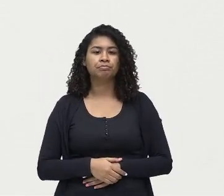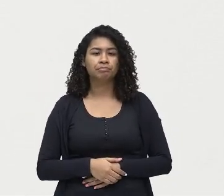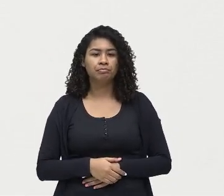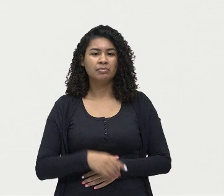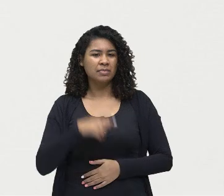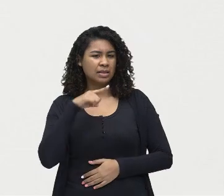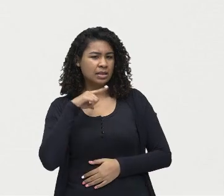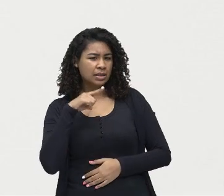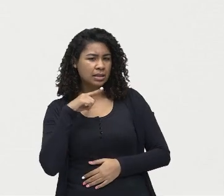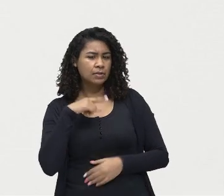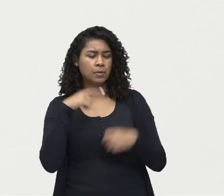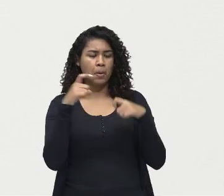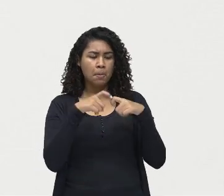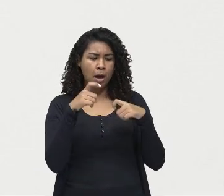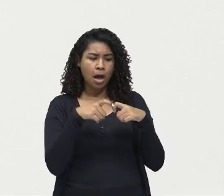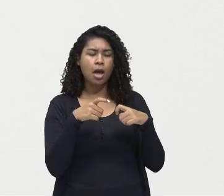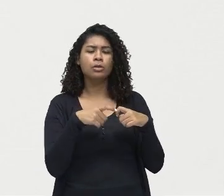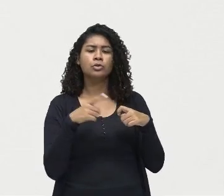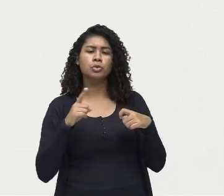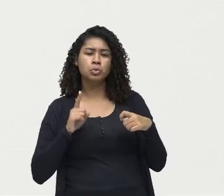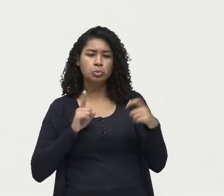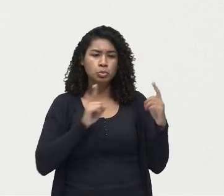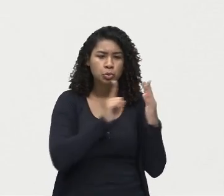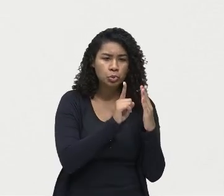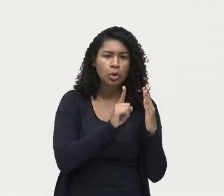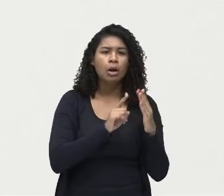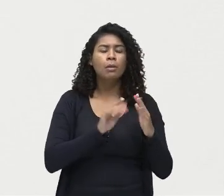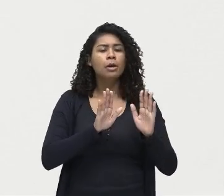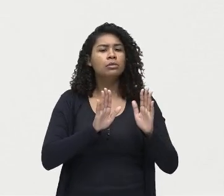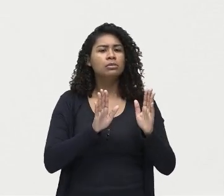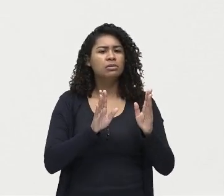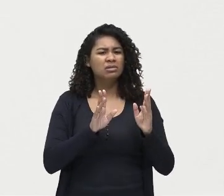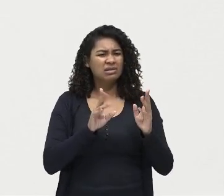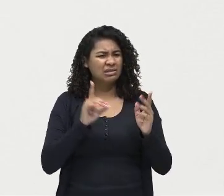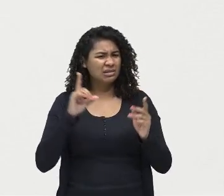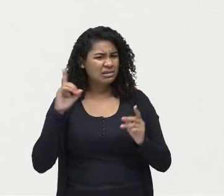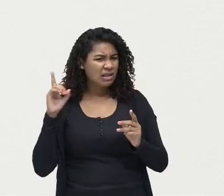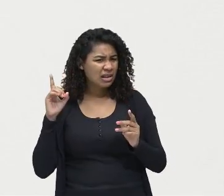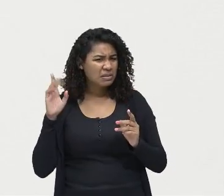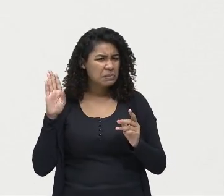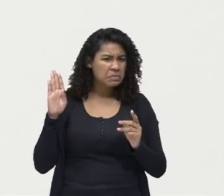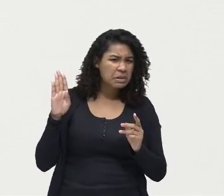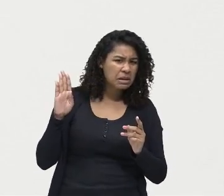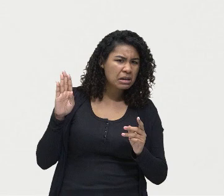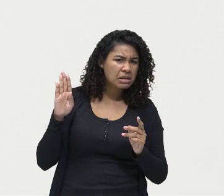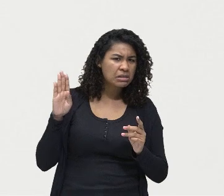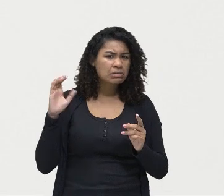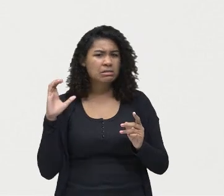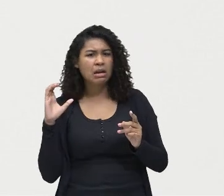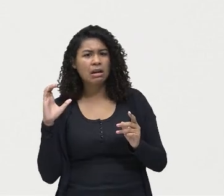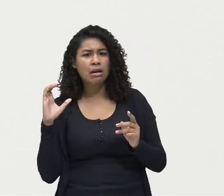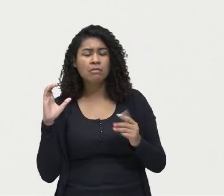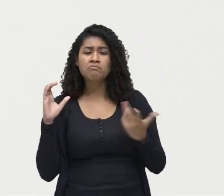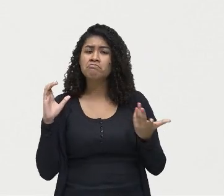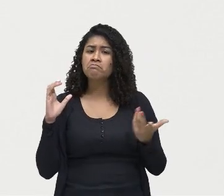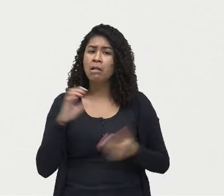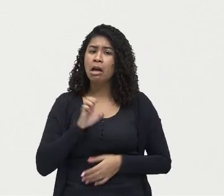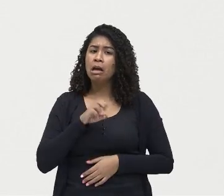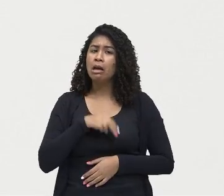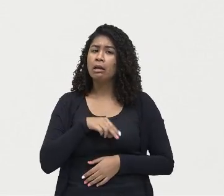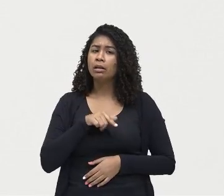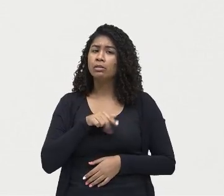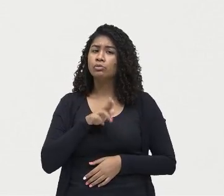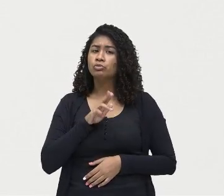conforme. Será que é a letra B? Nós temos também a letra C. Olha, o enquanto na letra